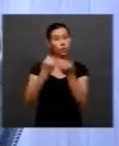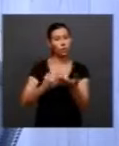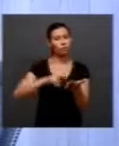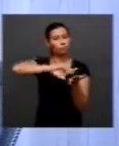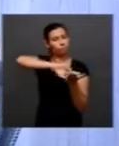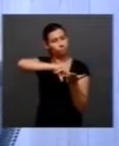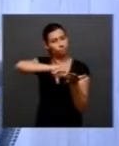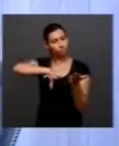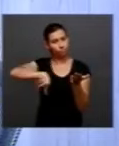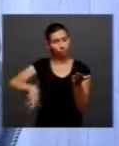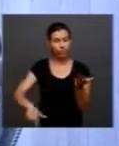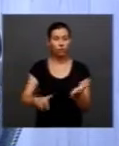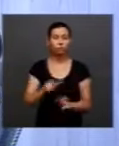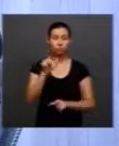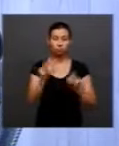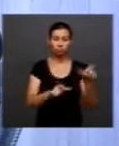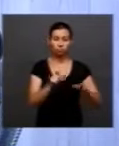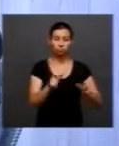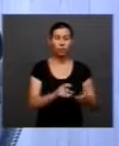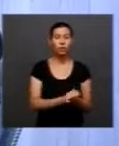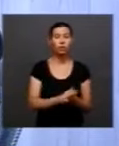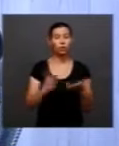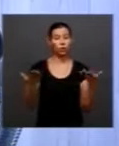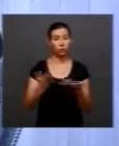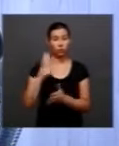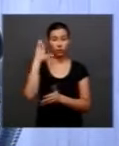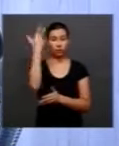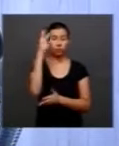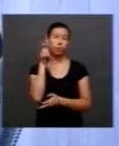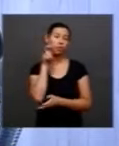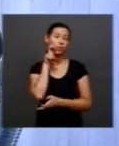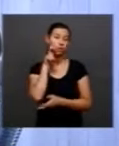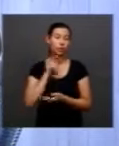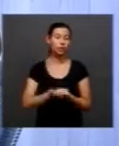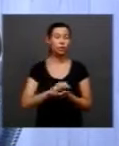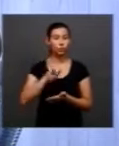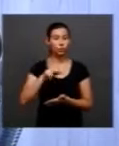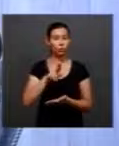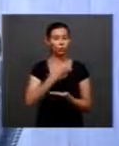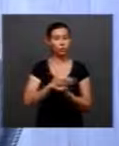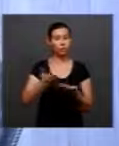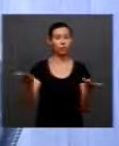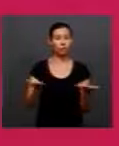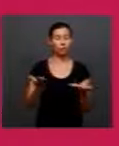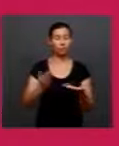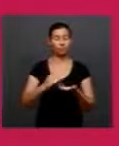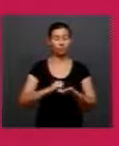ainda a previsão do tempo para esta quinta-feira. O Jornal da UFO está no ar.